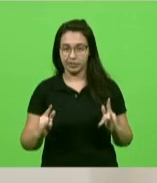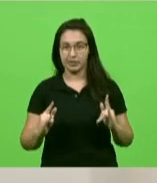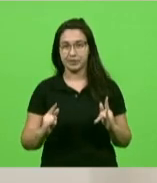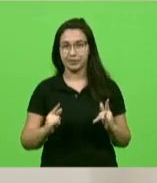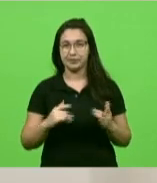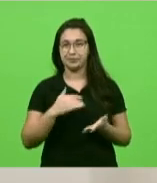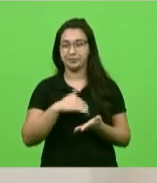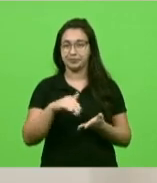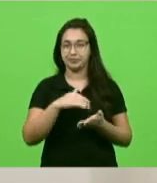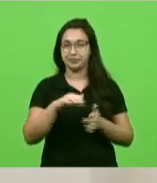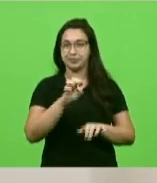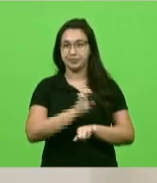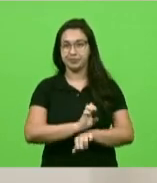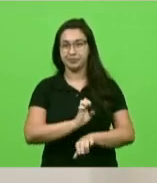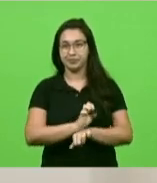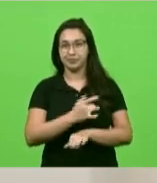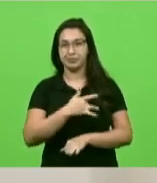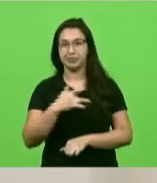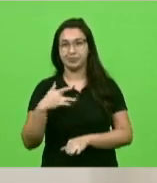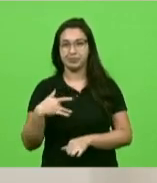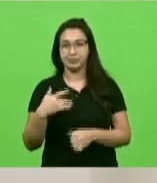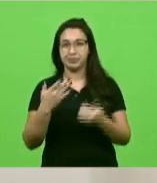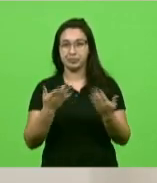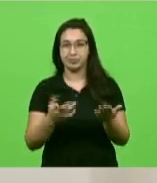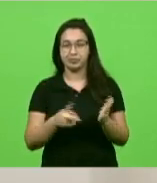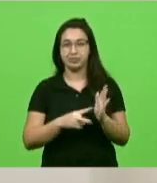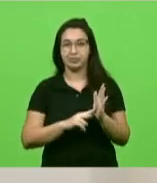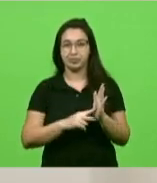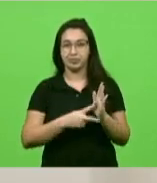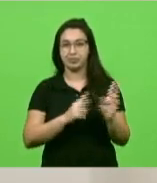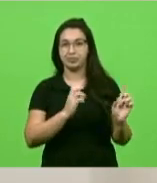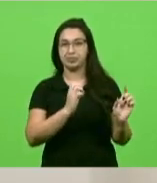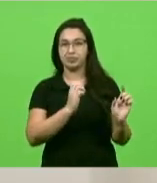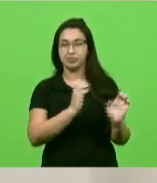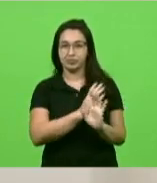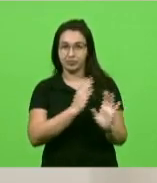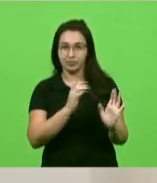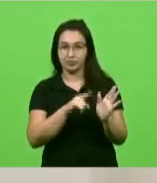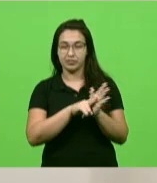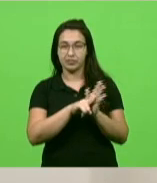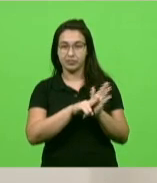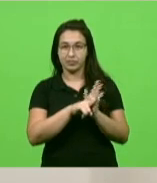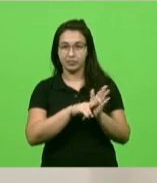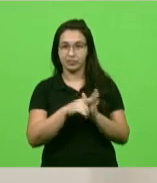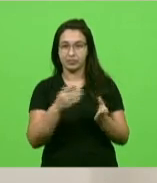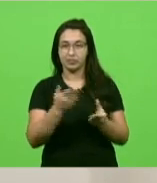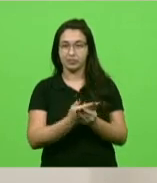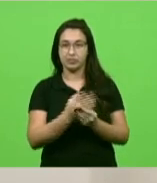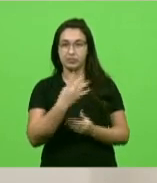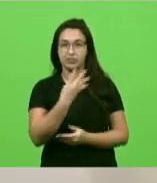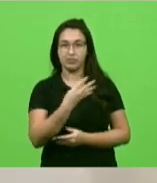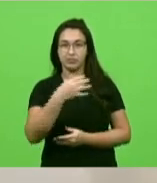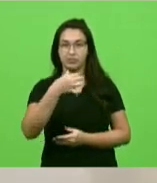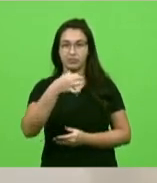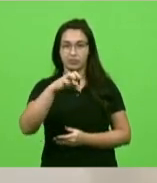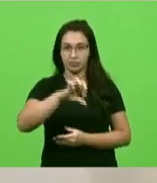na Secretaria de Estado da Saúde de suas sindicâncias investigativas, o processo